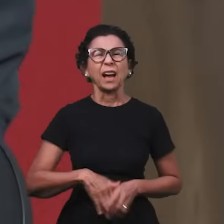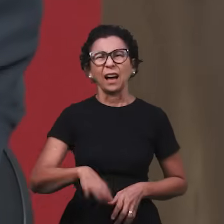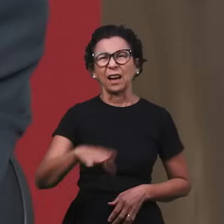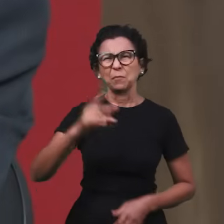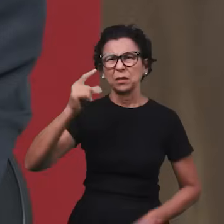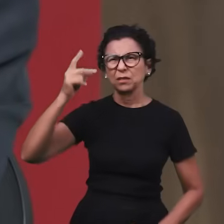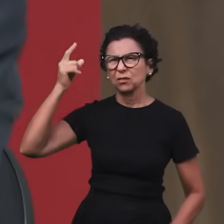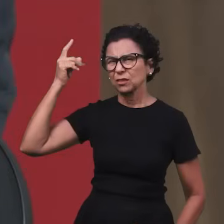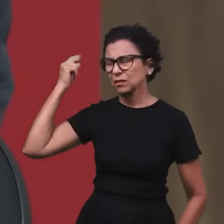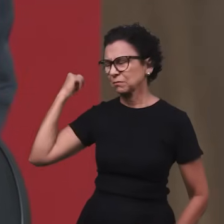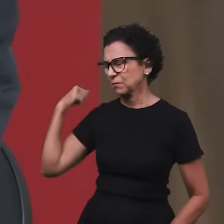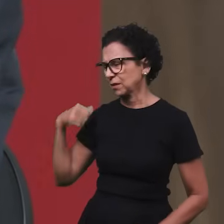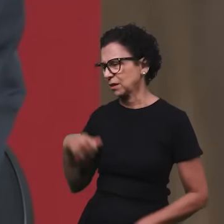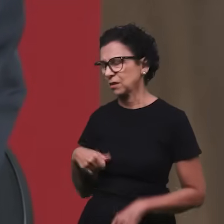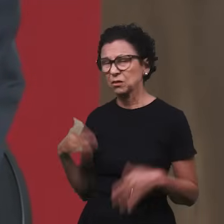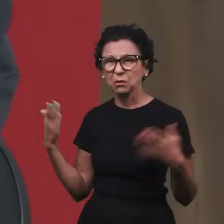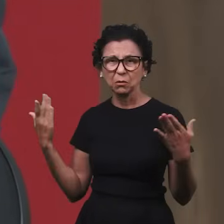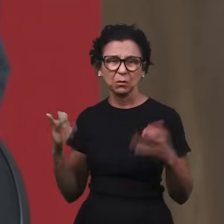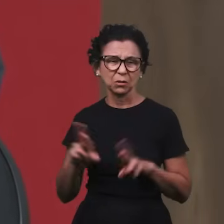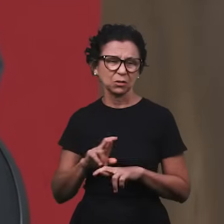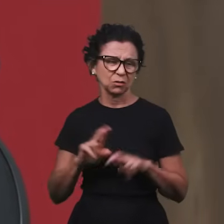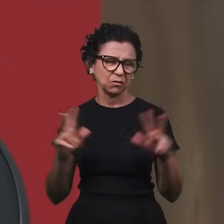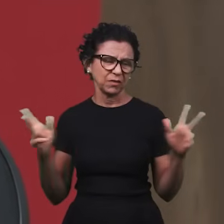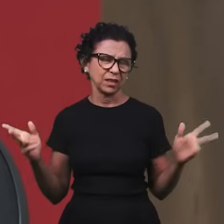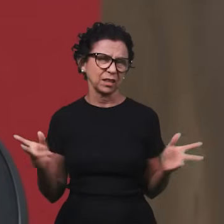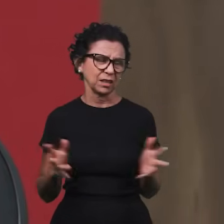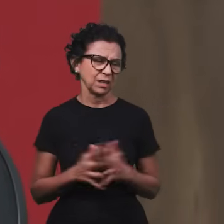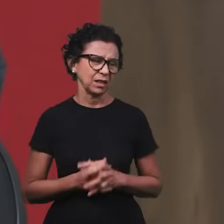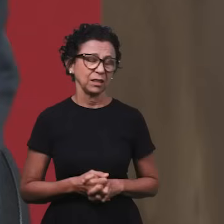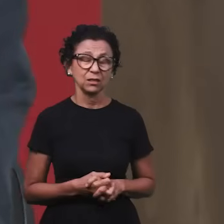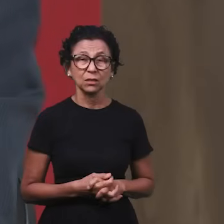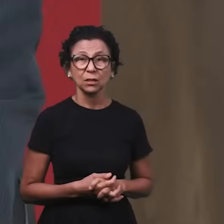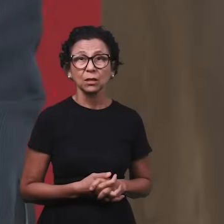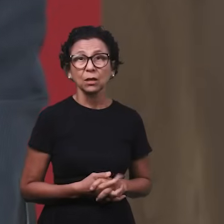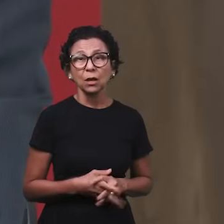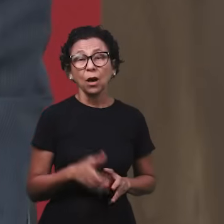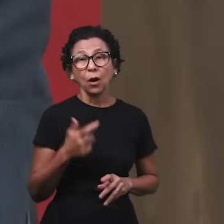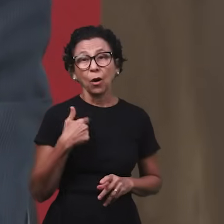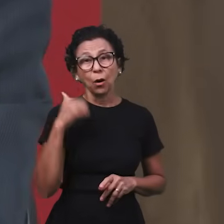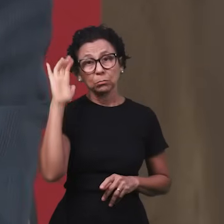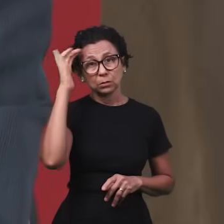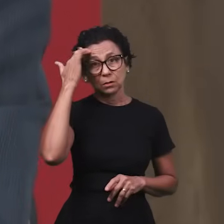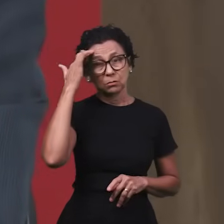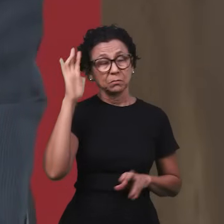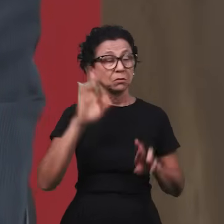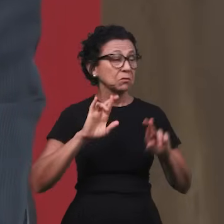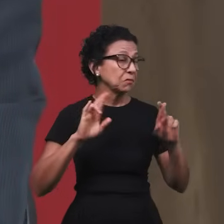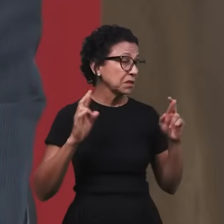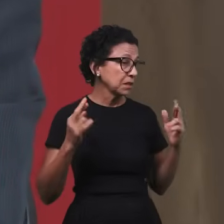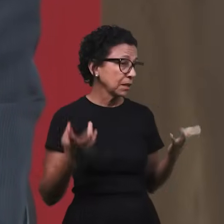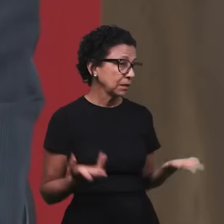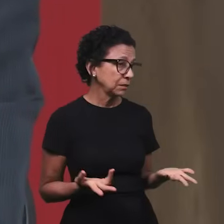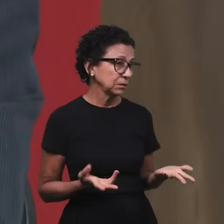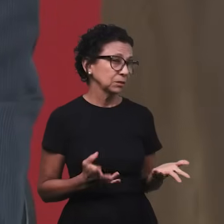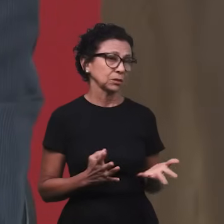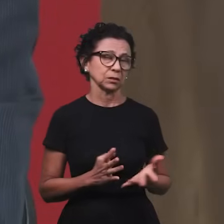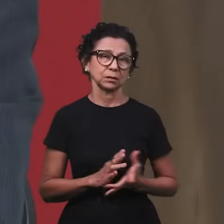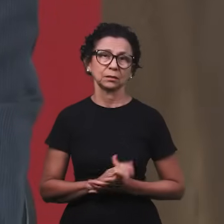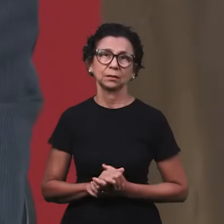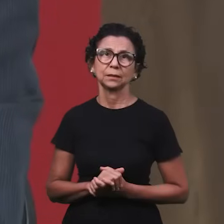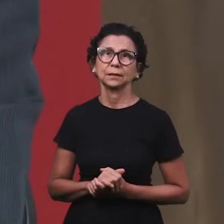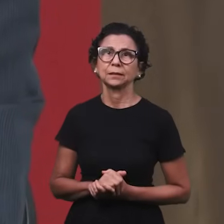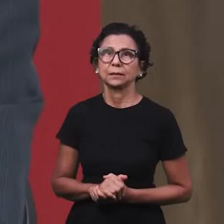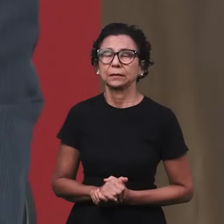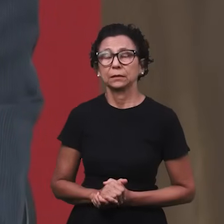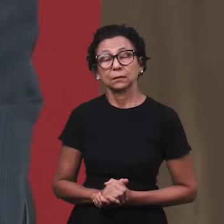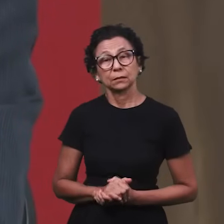foi daquela época, não é tão bem assim, olha, eu tenho uma interpretação diferente a respeito disso. Então isso,